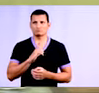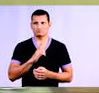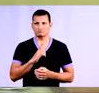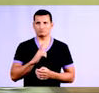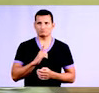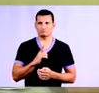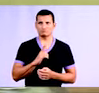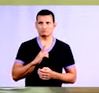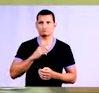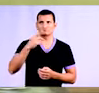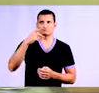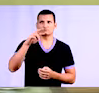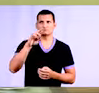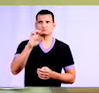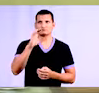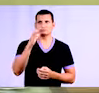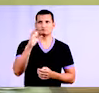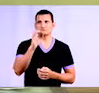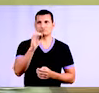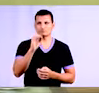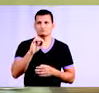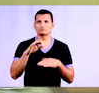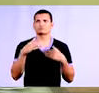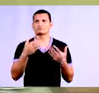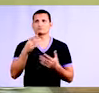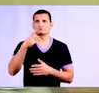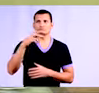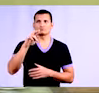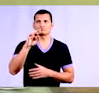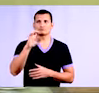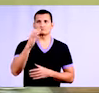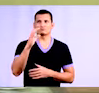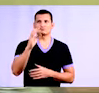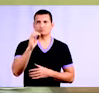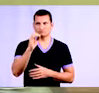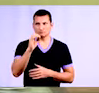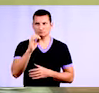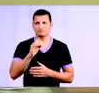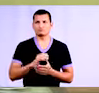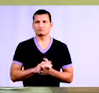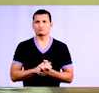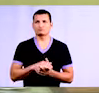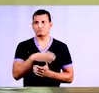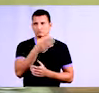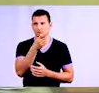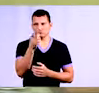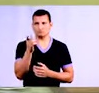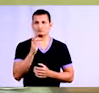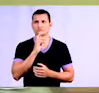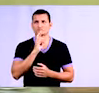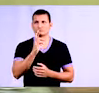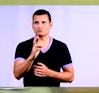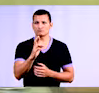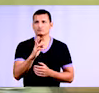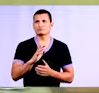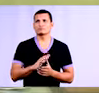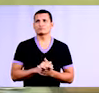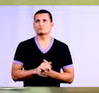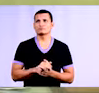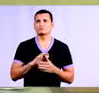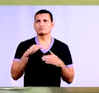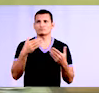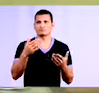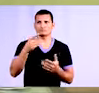preço. Né? Qual é o preço? Né? Eu estou aqui no chat, vocês vão responder. Qual é o preço que o